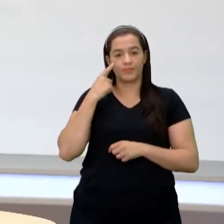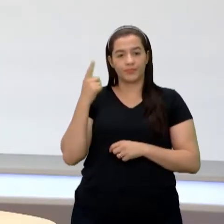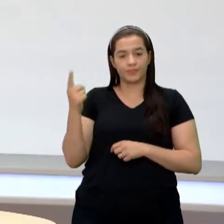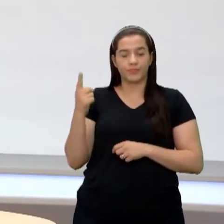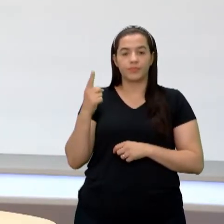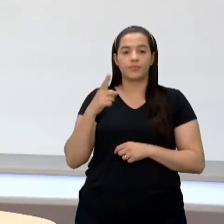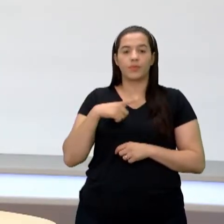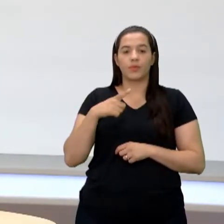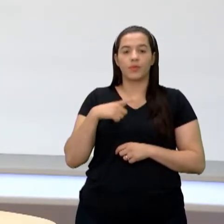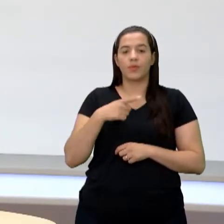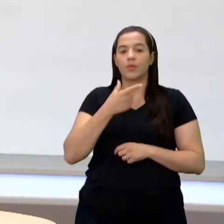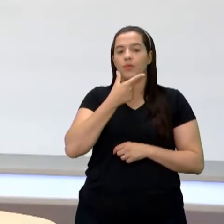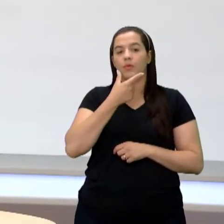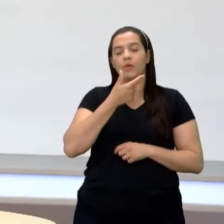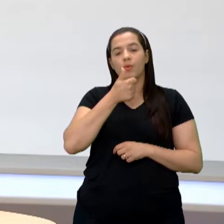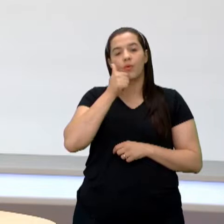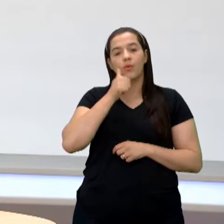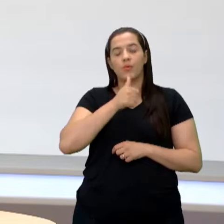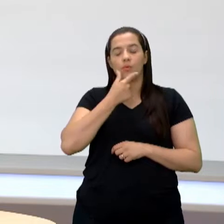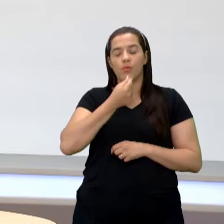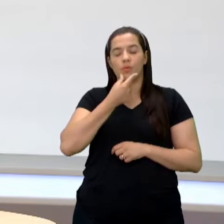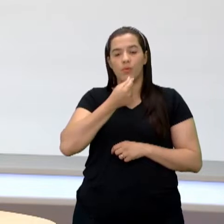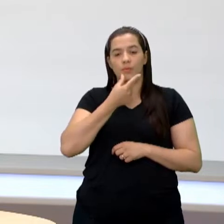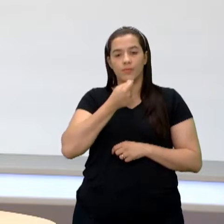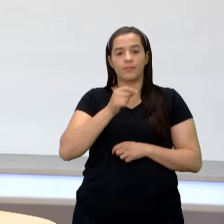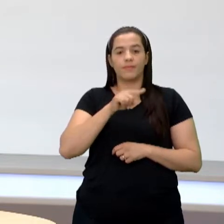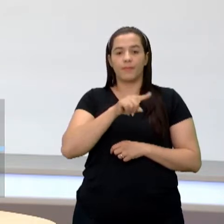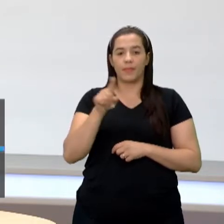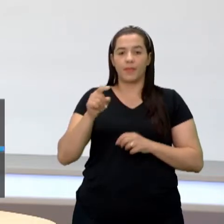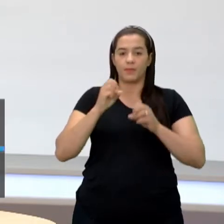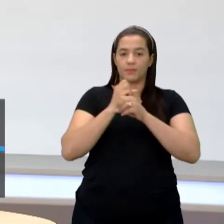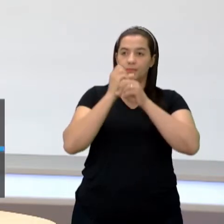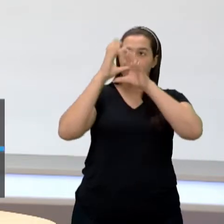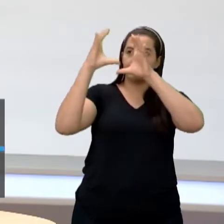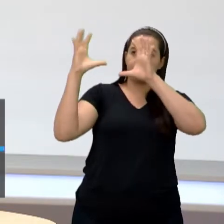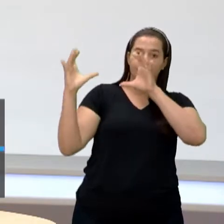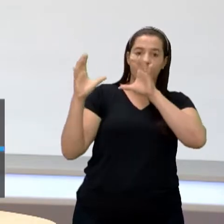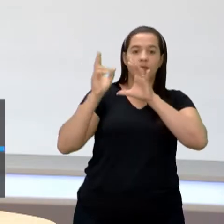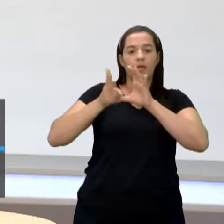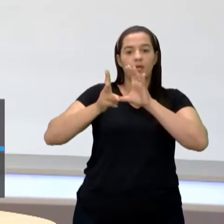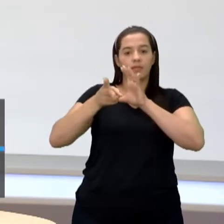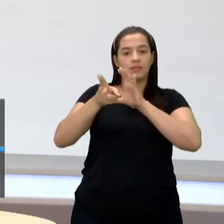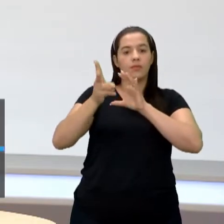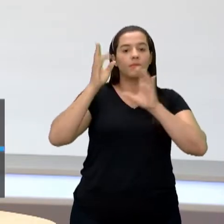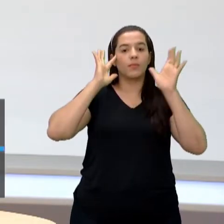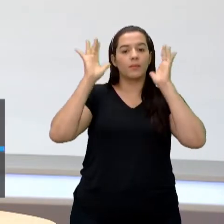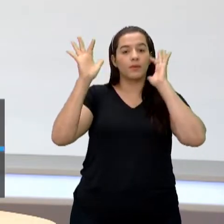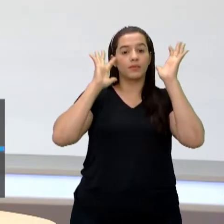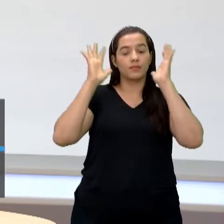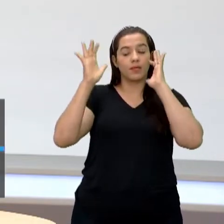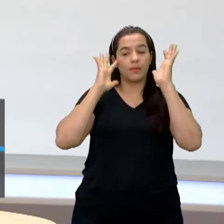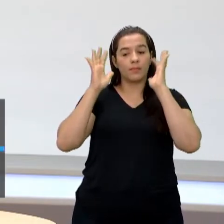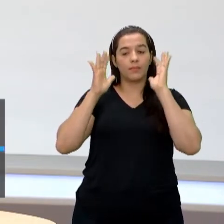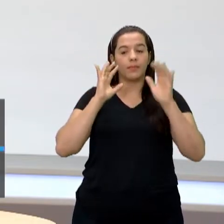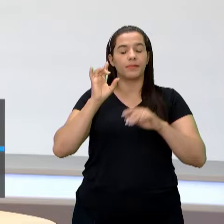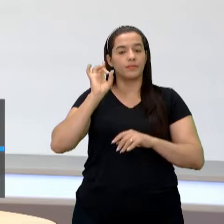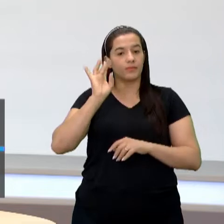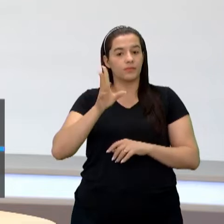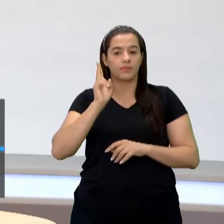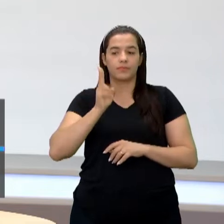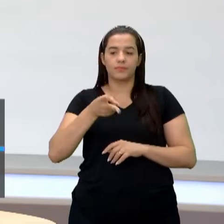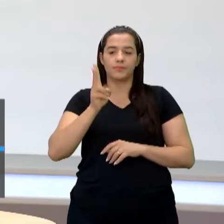Garfield, a fala dele, na verdade, o balão dele é sempre um pensamento. Isso, né? Perfeito. Sempre